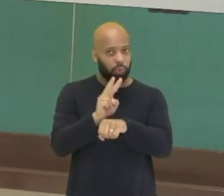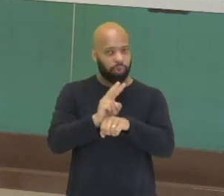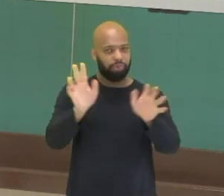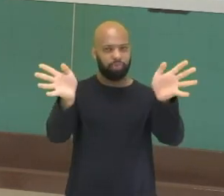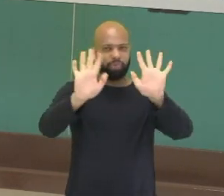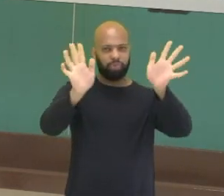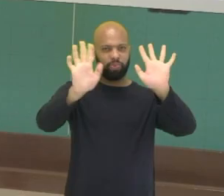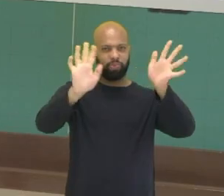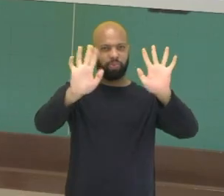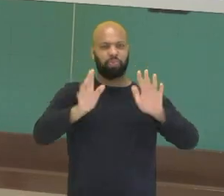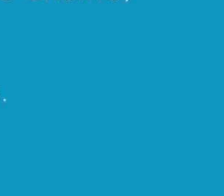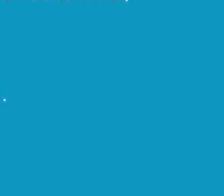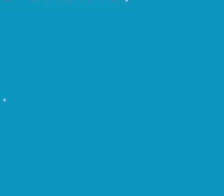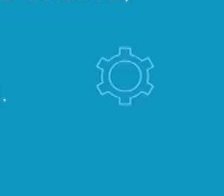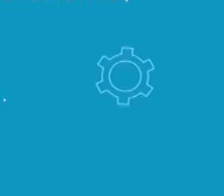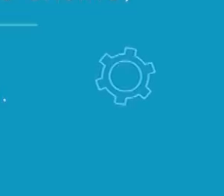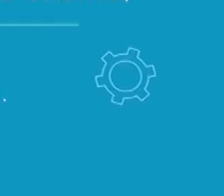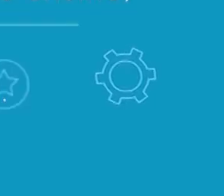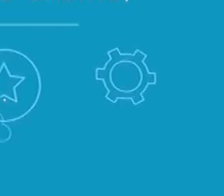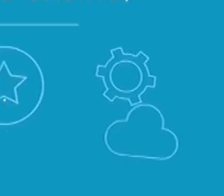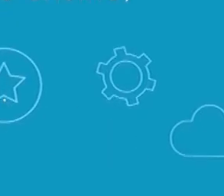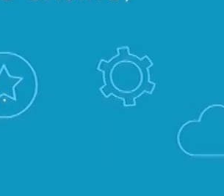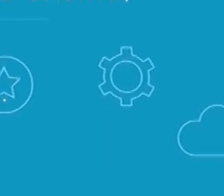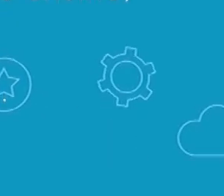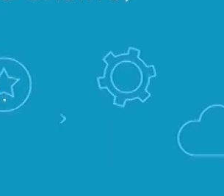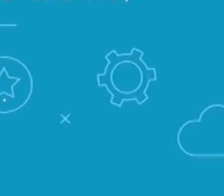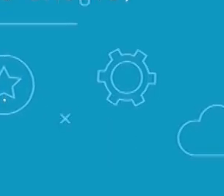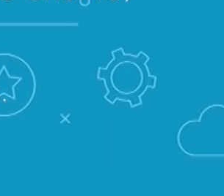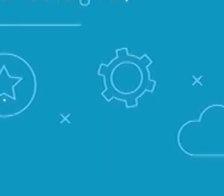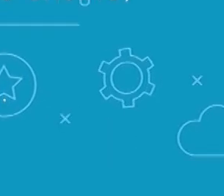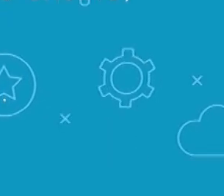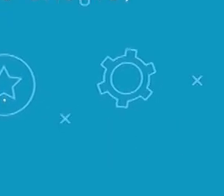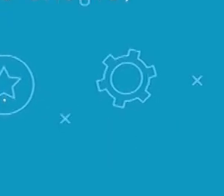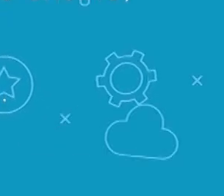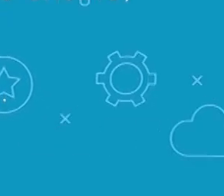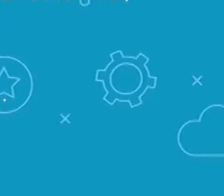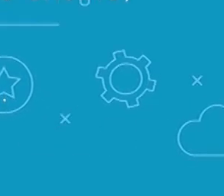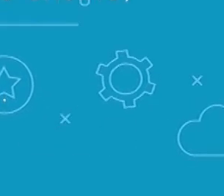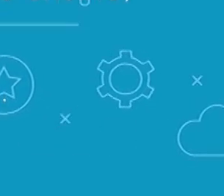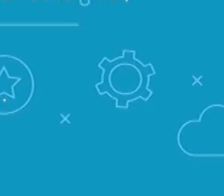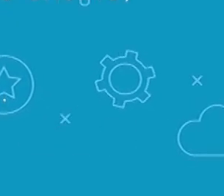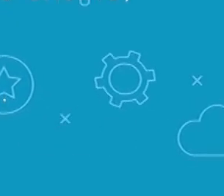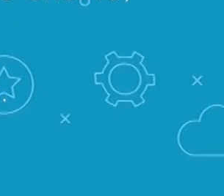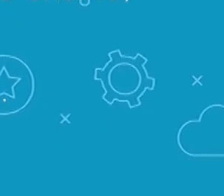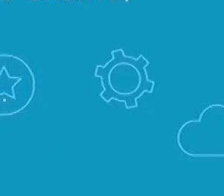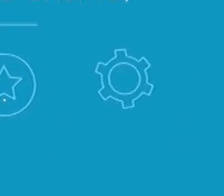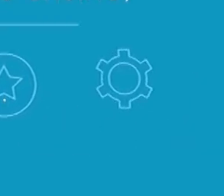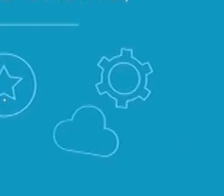até a próxima. Tchau, tchau.